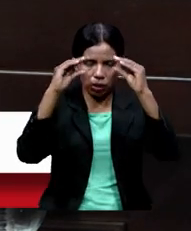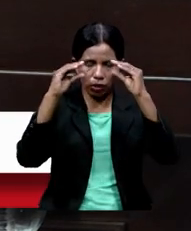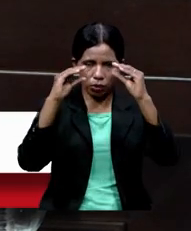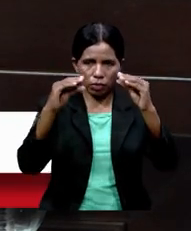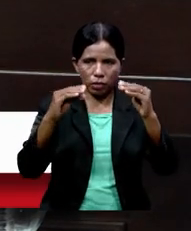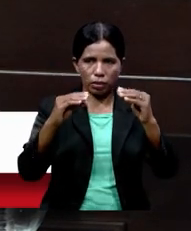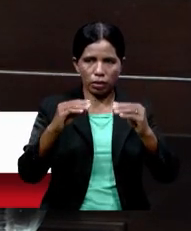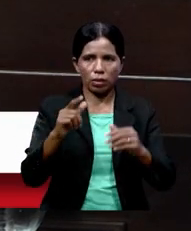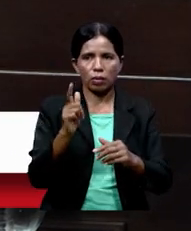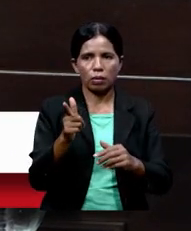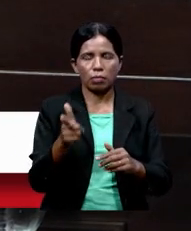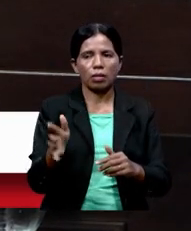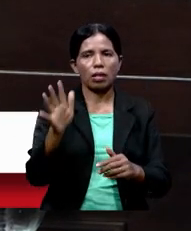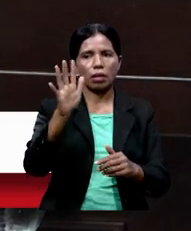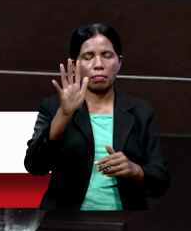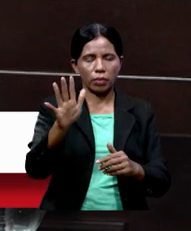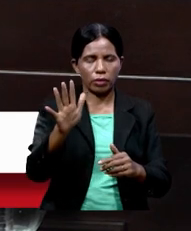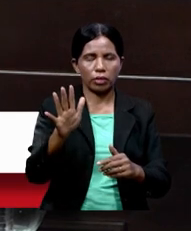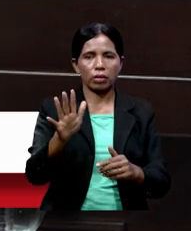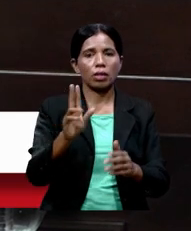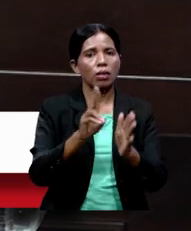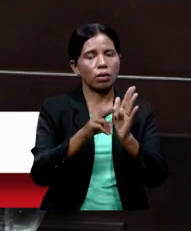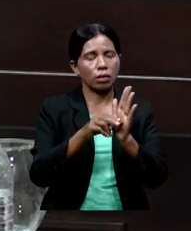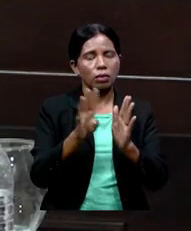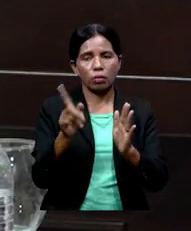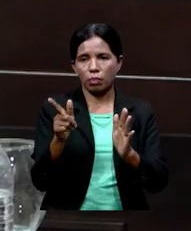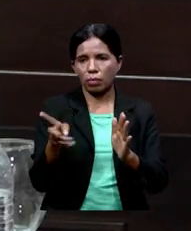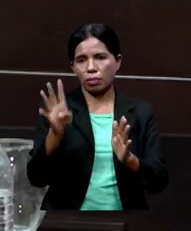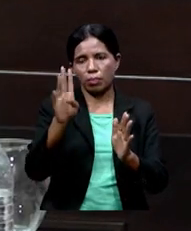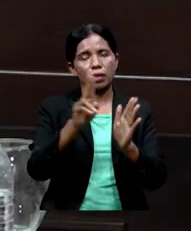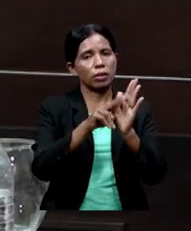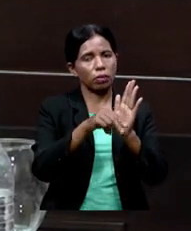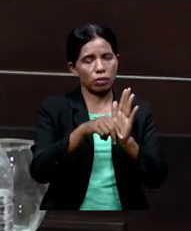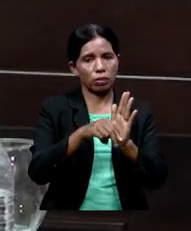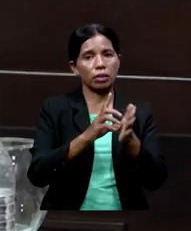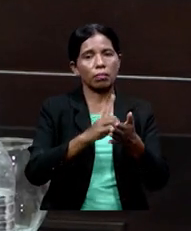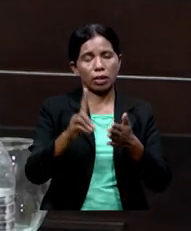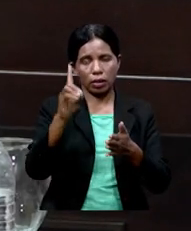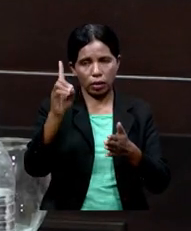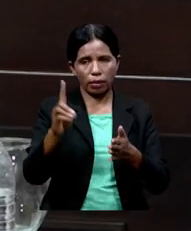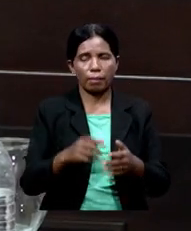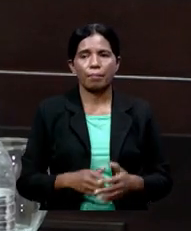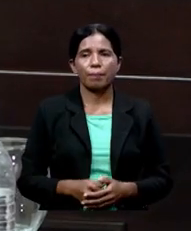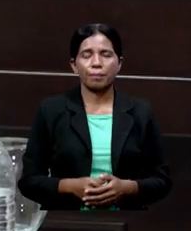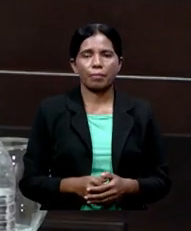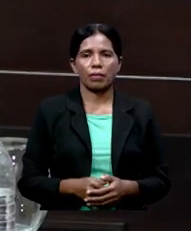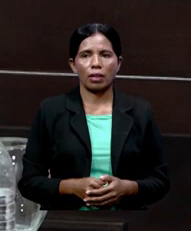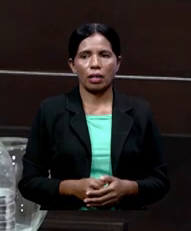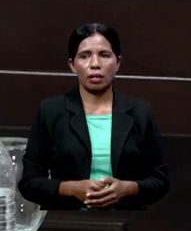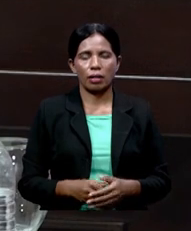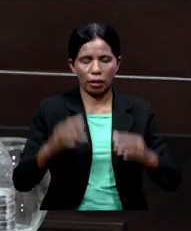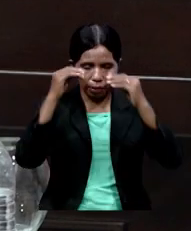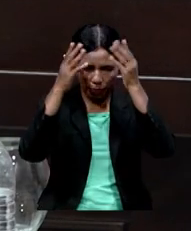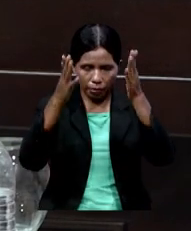ne 24 horas por semana. Seja o cartete vai te botar, descobre e adilara, né?